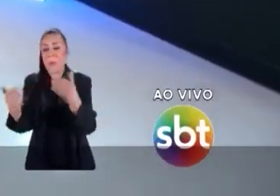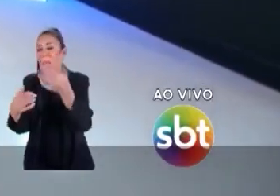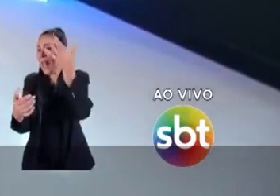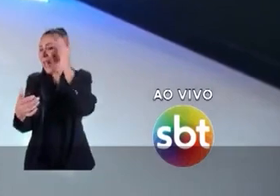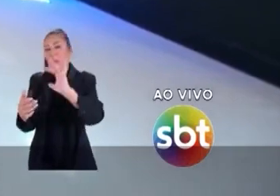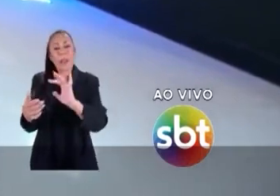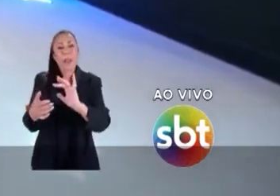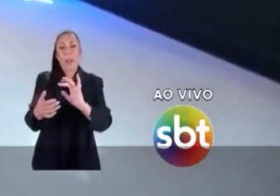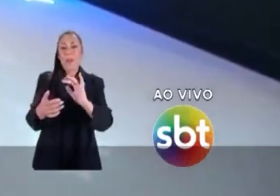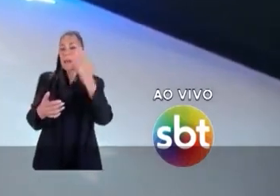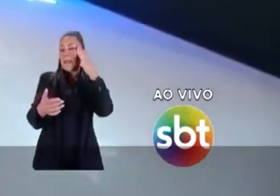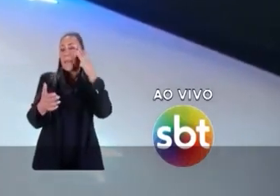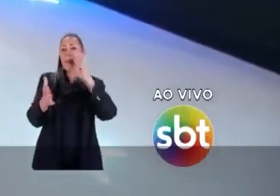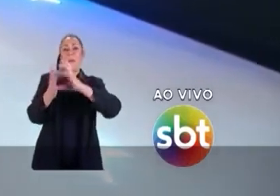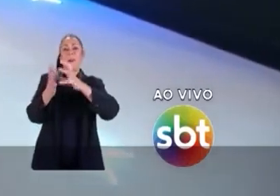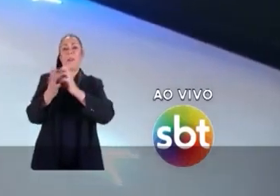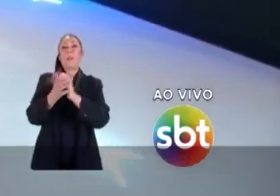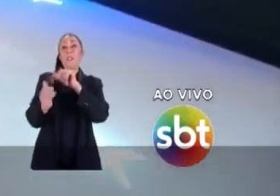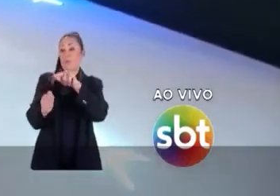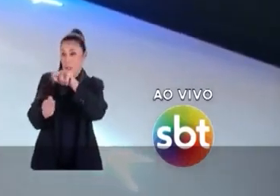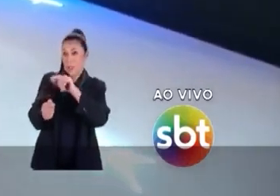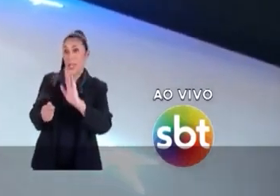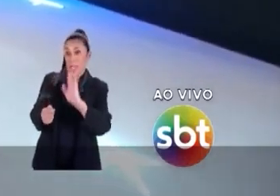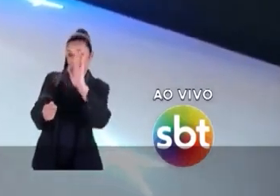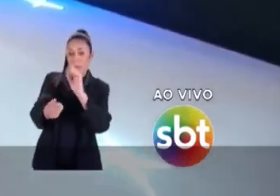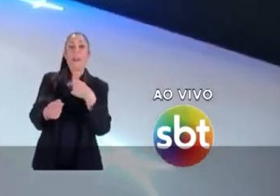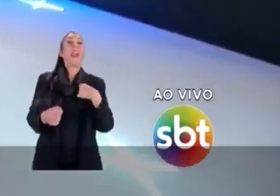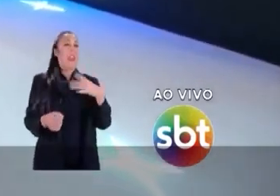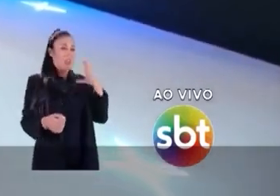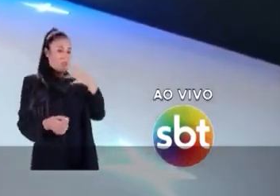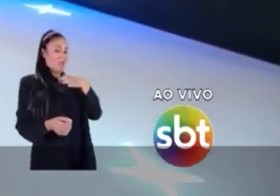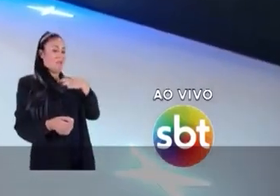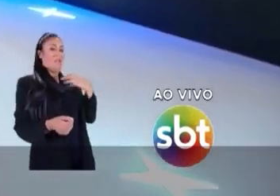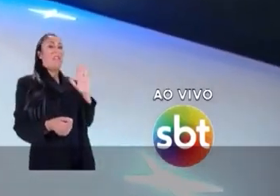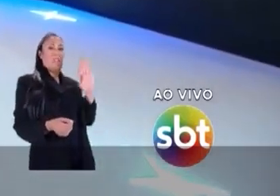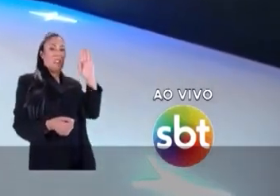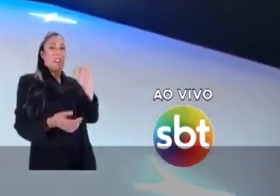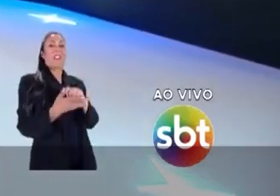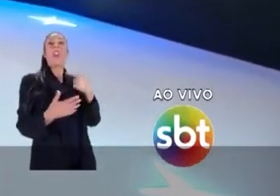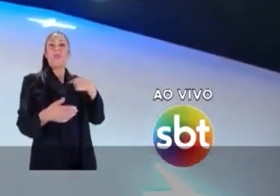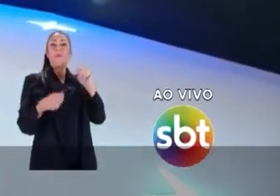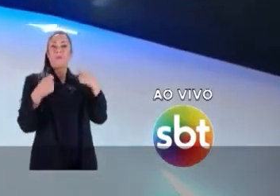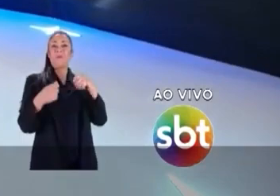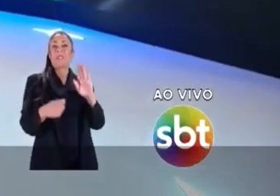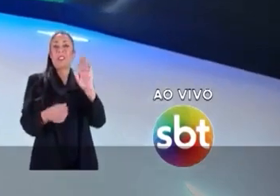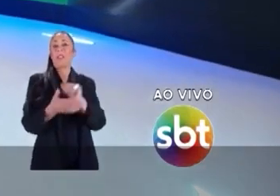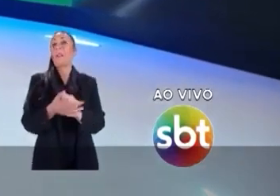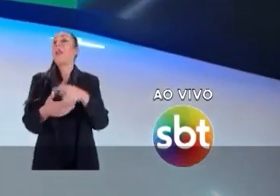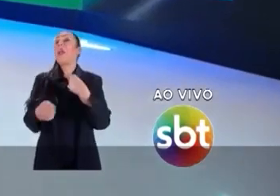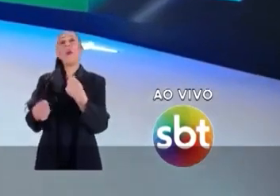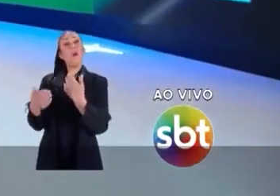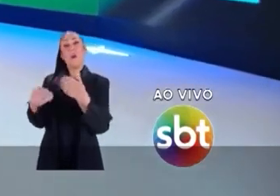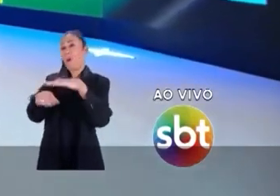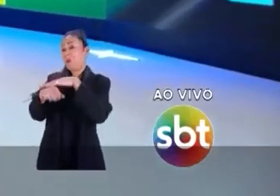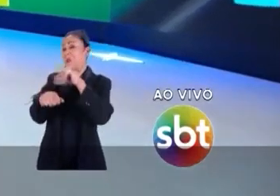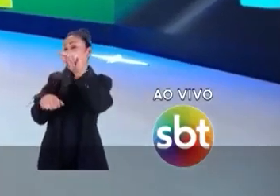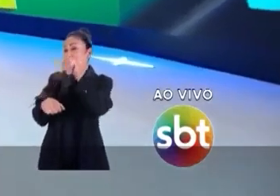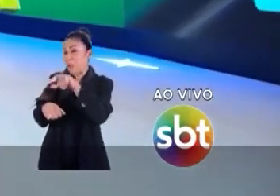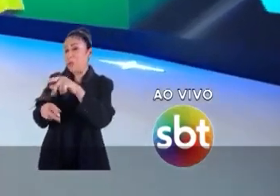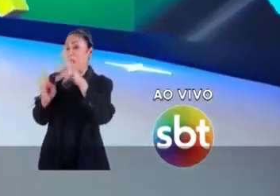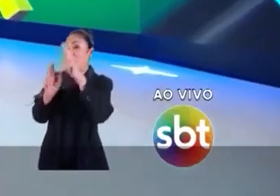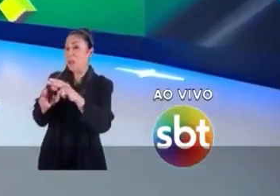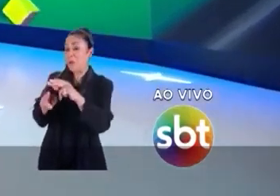é. Se você fosse candidato... E eu tenho jeito de se candidato. Se você fosse candidato, eu iria conversar com você com o mesmo respeito que eu converso com alguém do